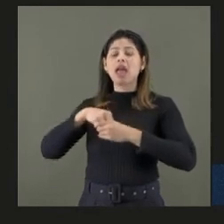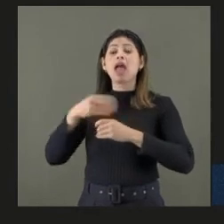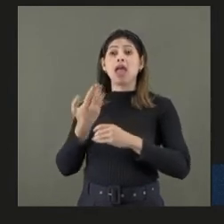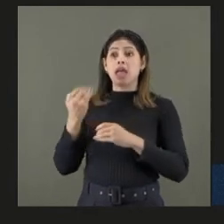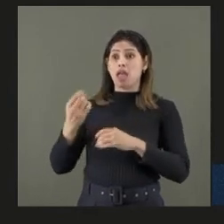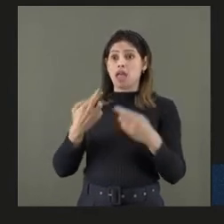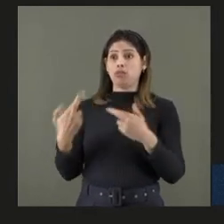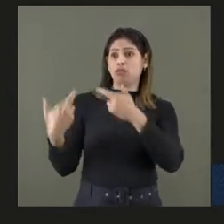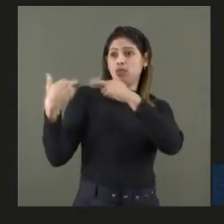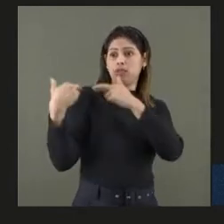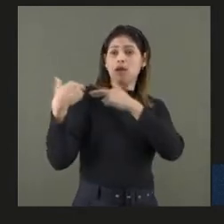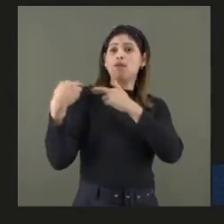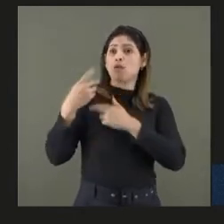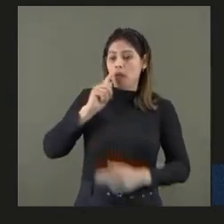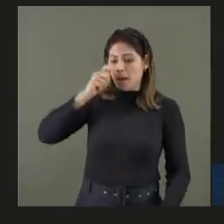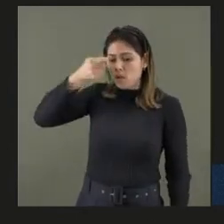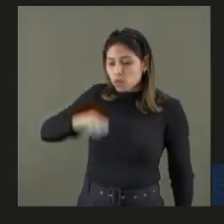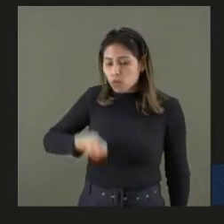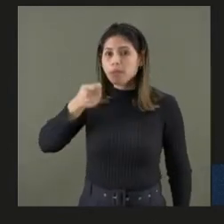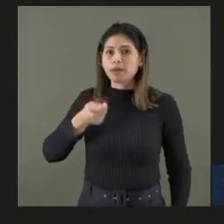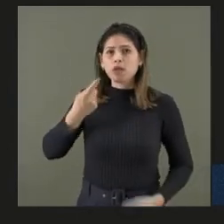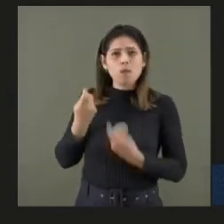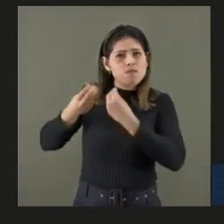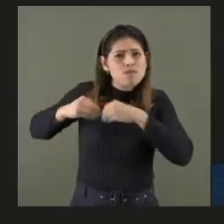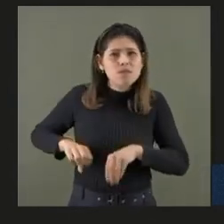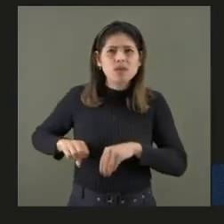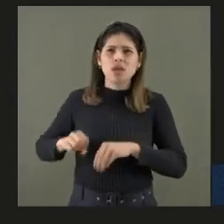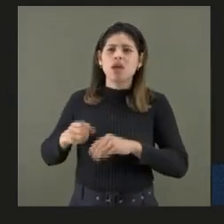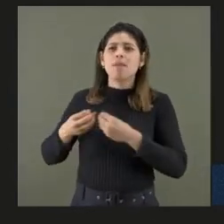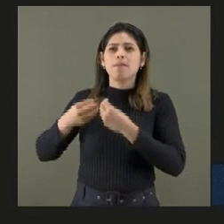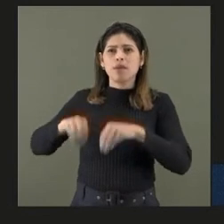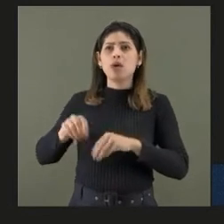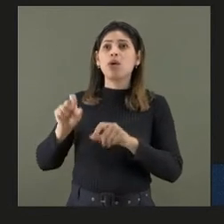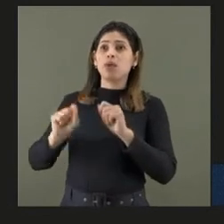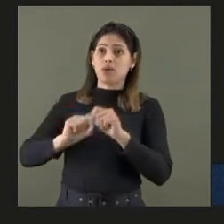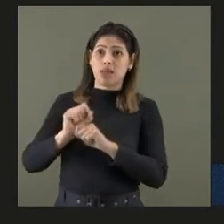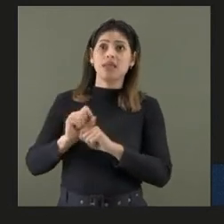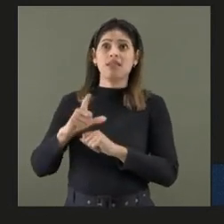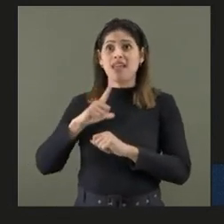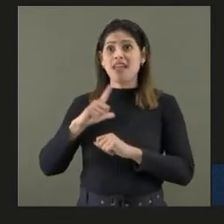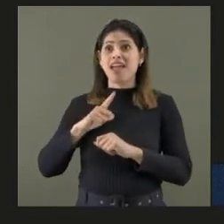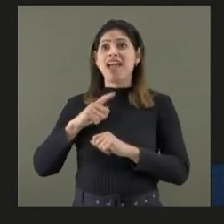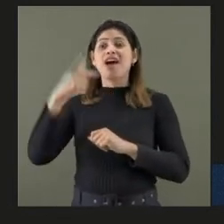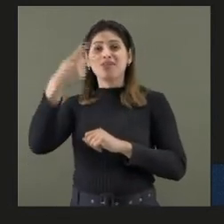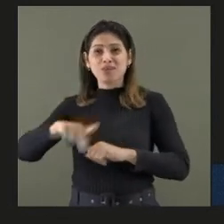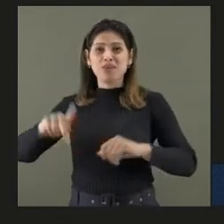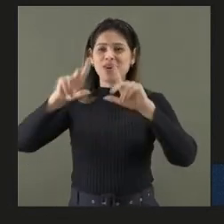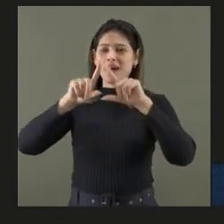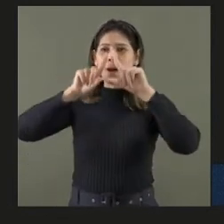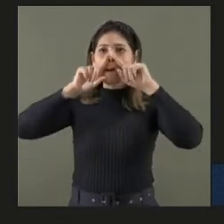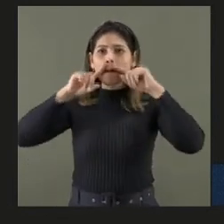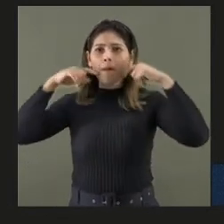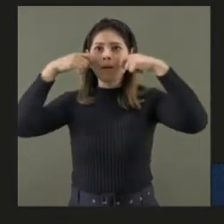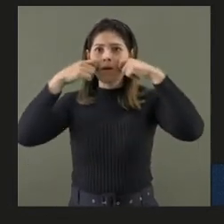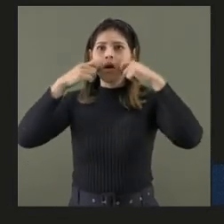da pior das ditaduras, a do poder judiciário, segundo as palavras aí de quem está em cima do senhor aí, o nosso